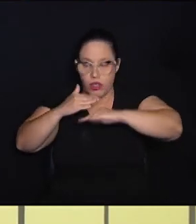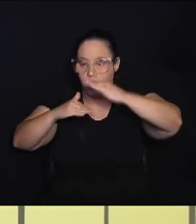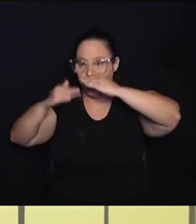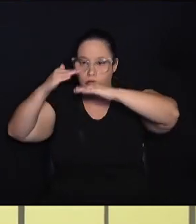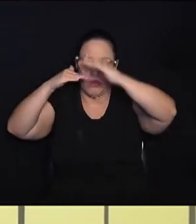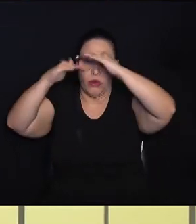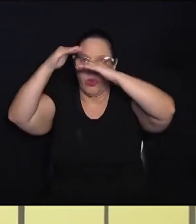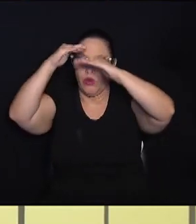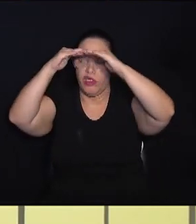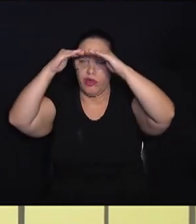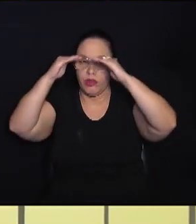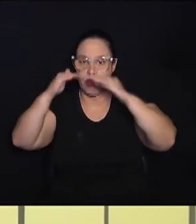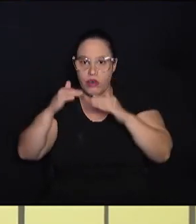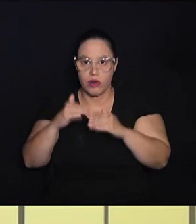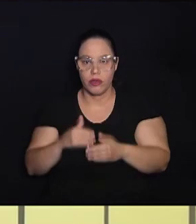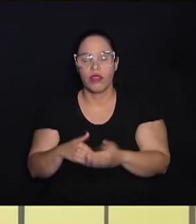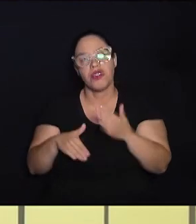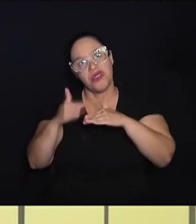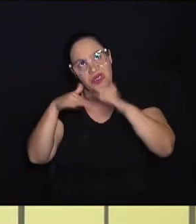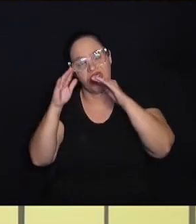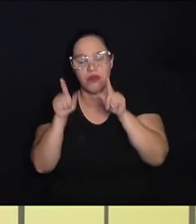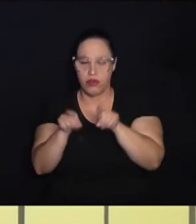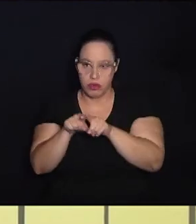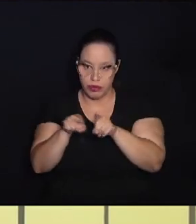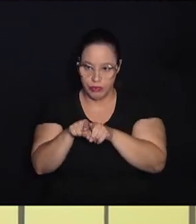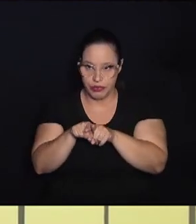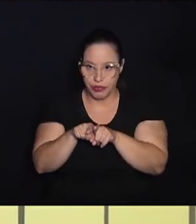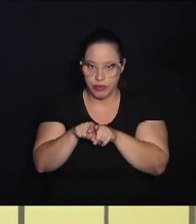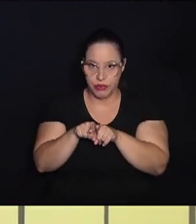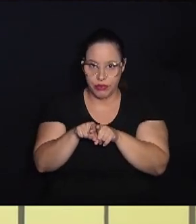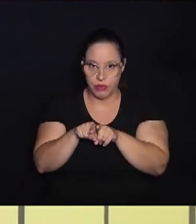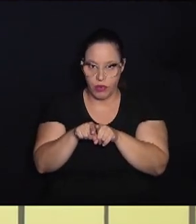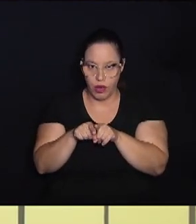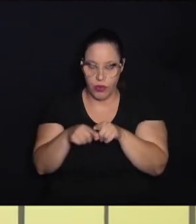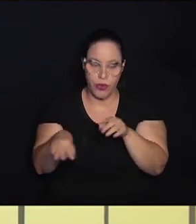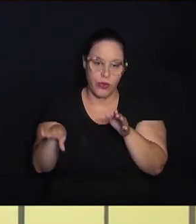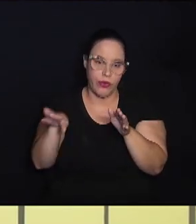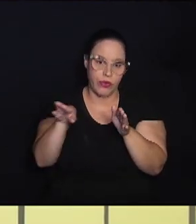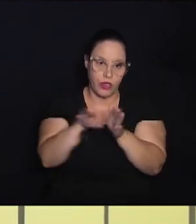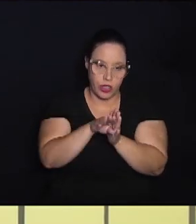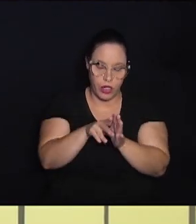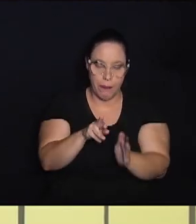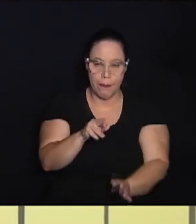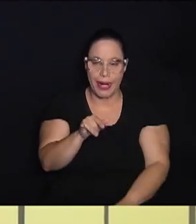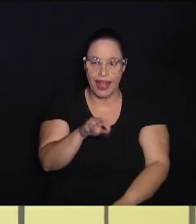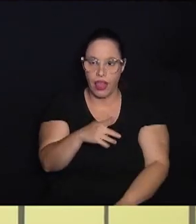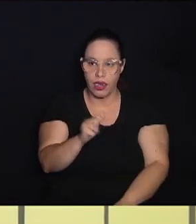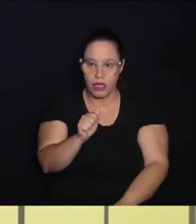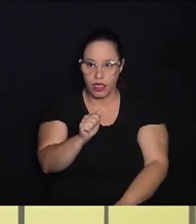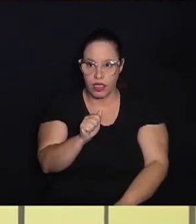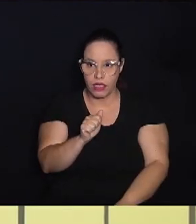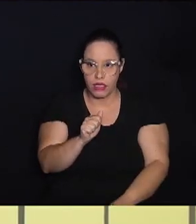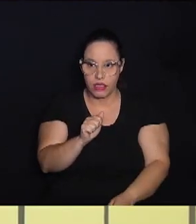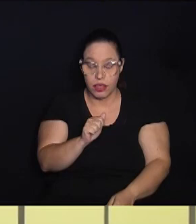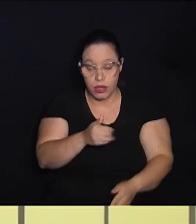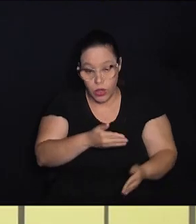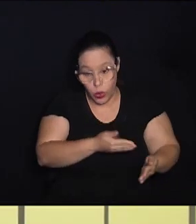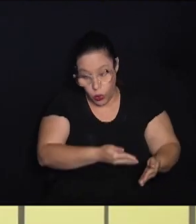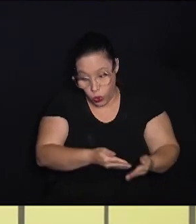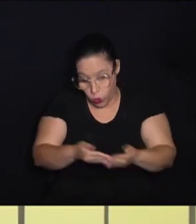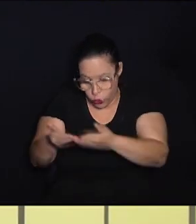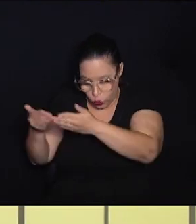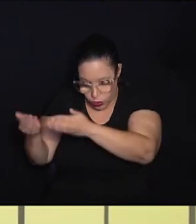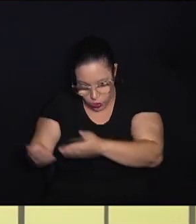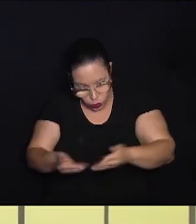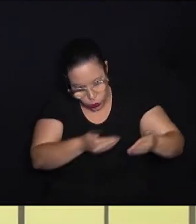gente vai evoluindo também né E quando vem a prensa a gente consegue fazer replicar as coisas em massa a relação